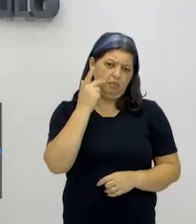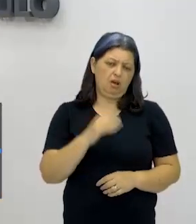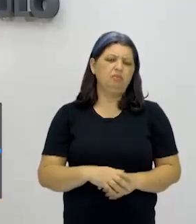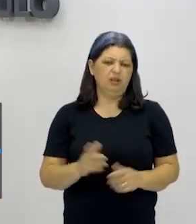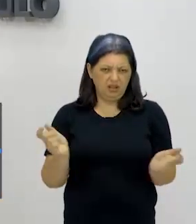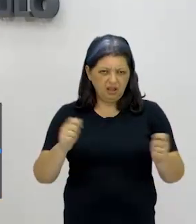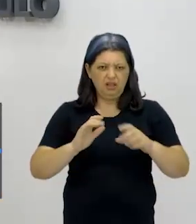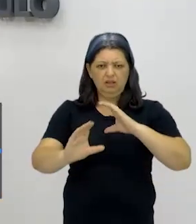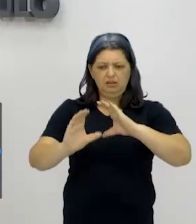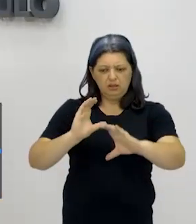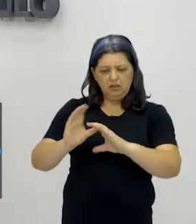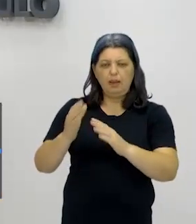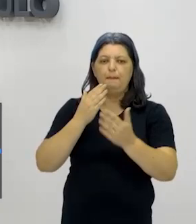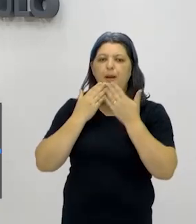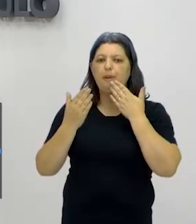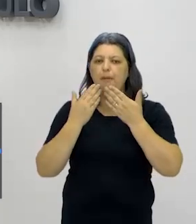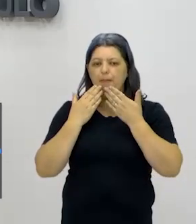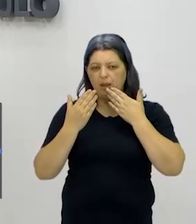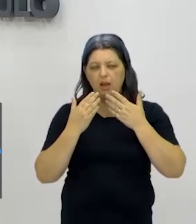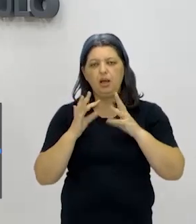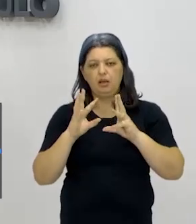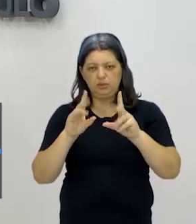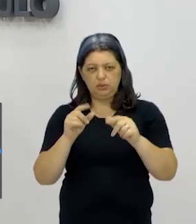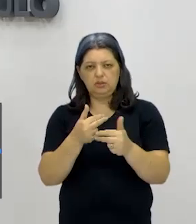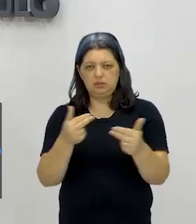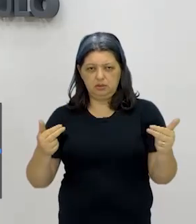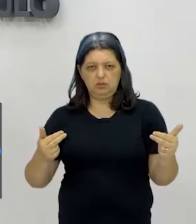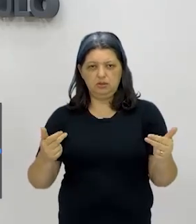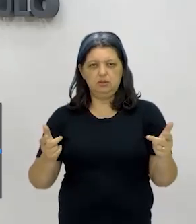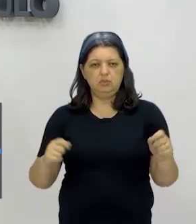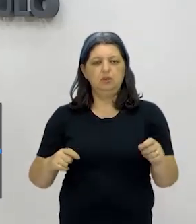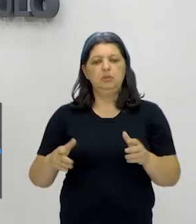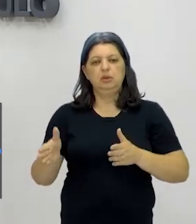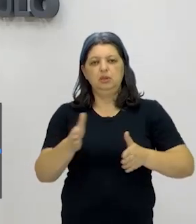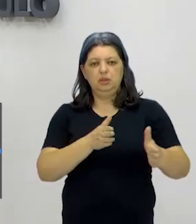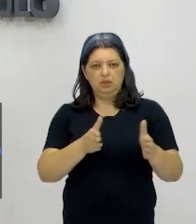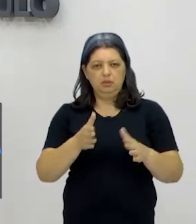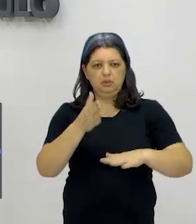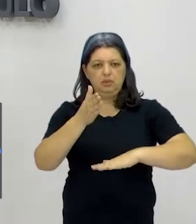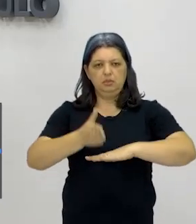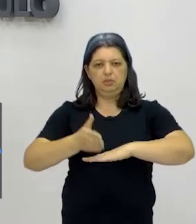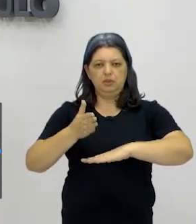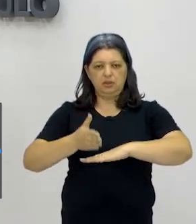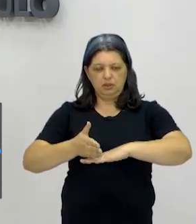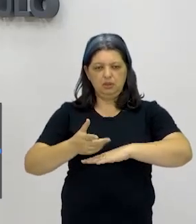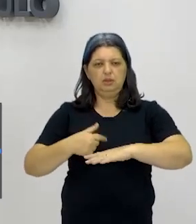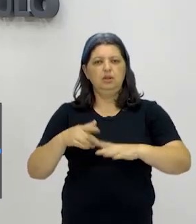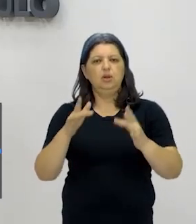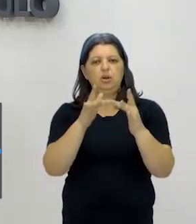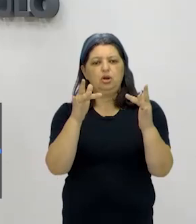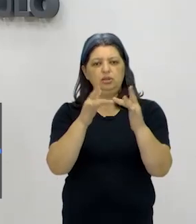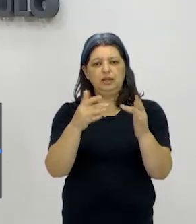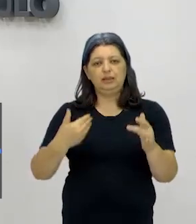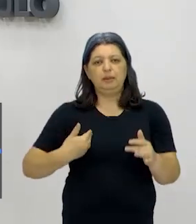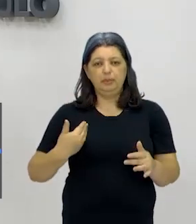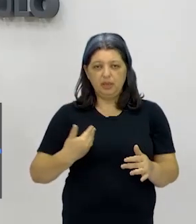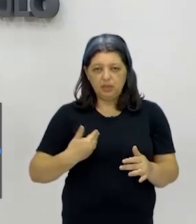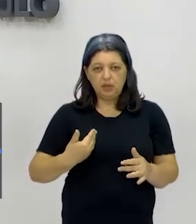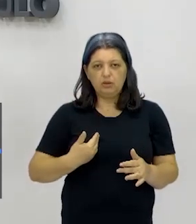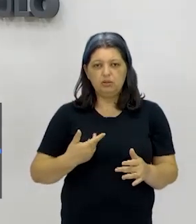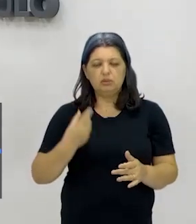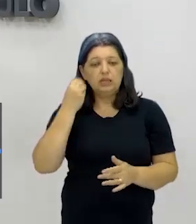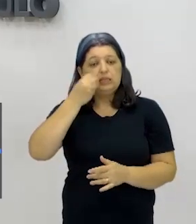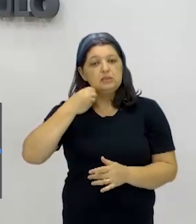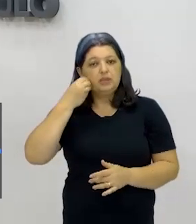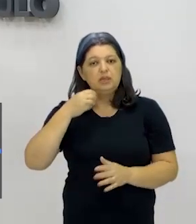hoje, conversar, ter tudo isso que a gente tem de modernidade, ter contato com amigos, viver a experiência do